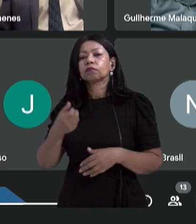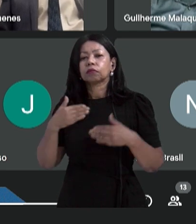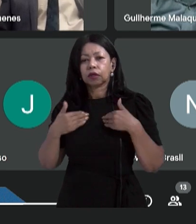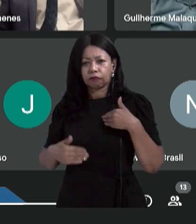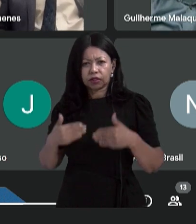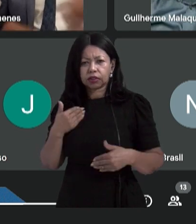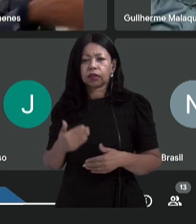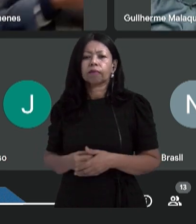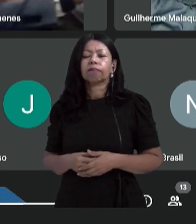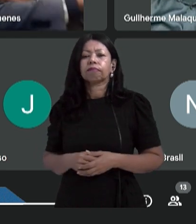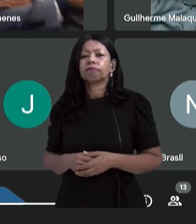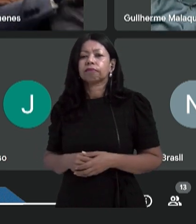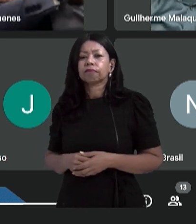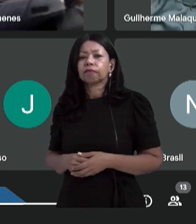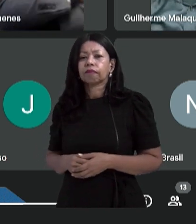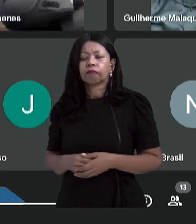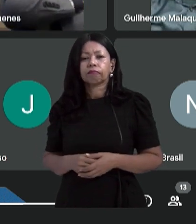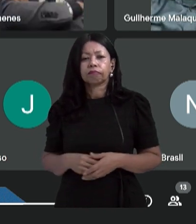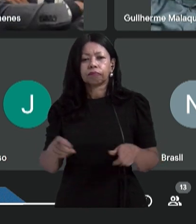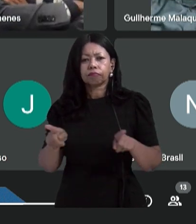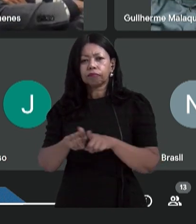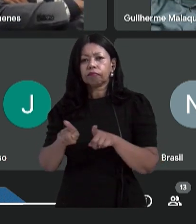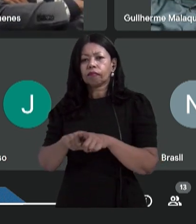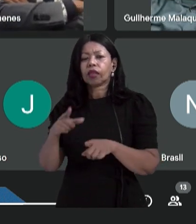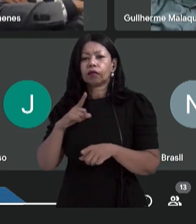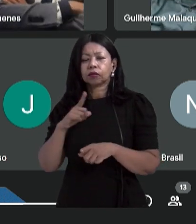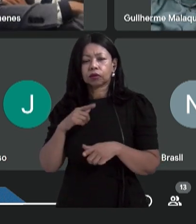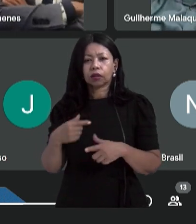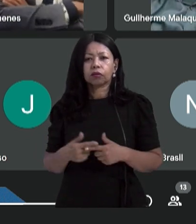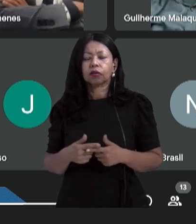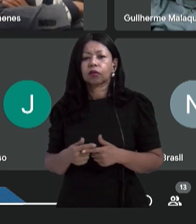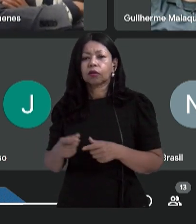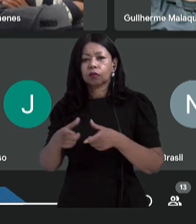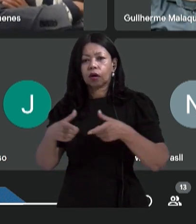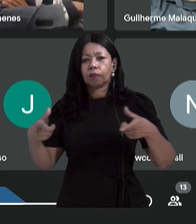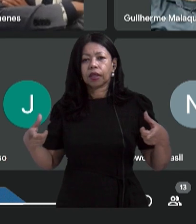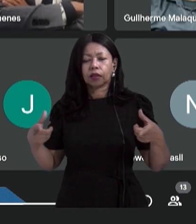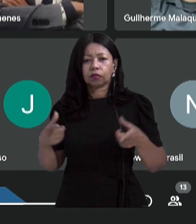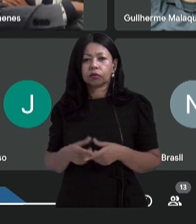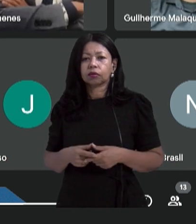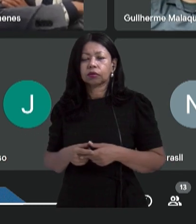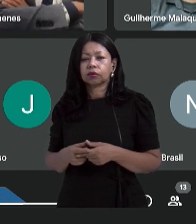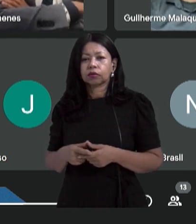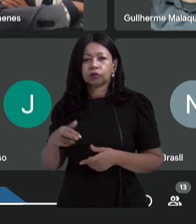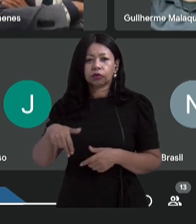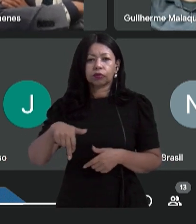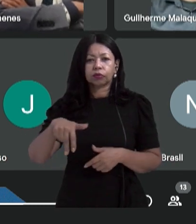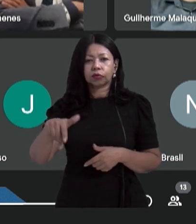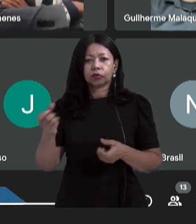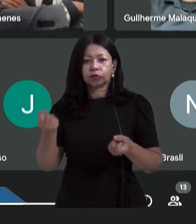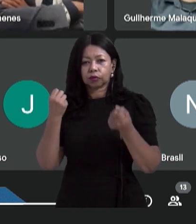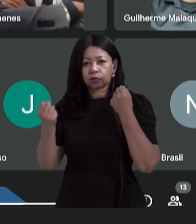ordinária na última terça-feira. O vereador pede que se estude a possibilidade do aumento de vagas para idosos